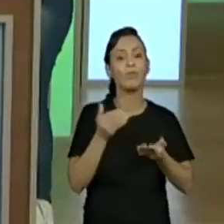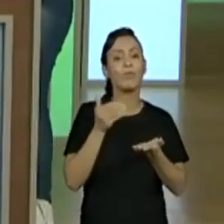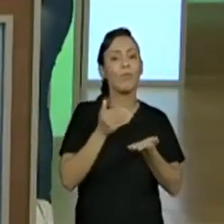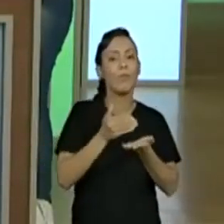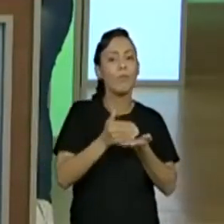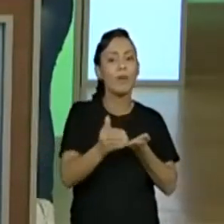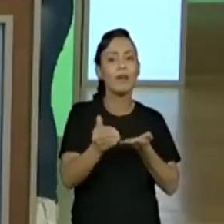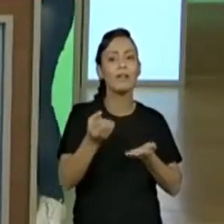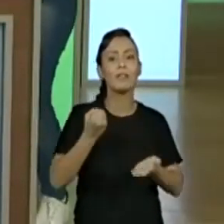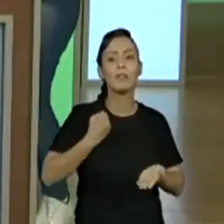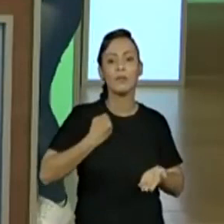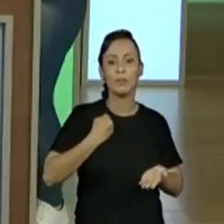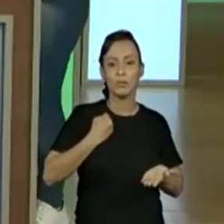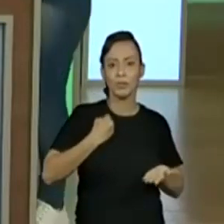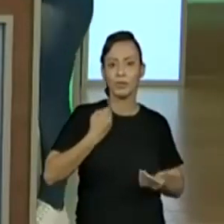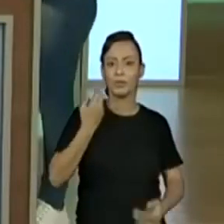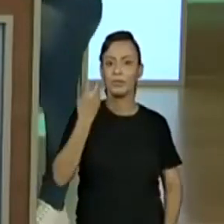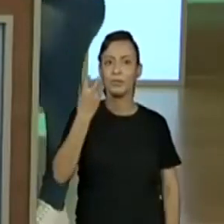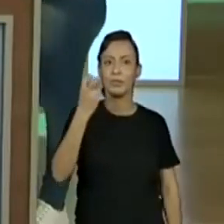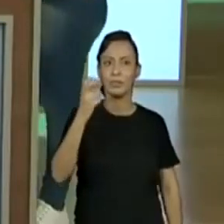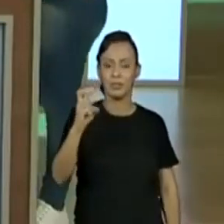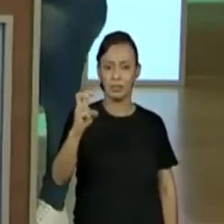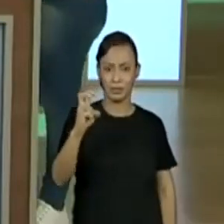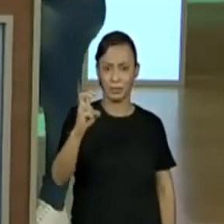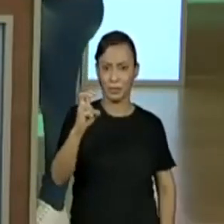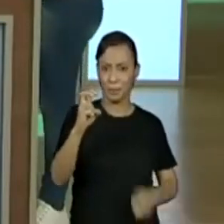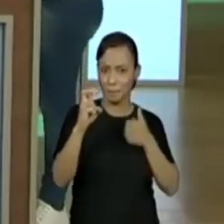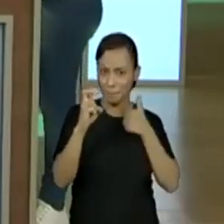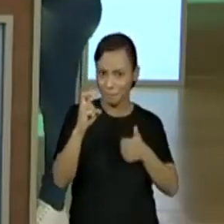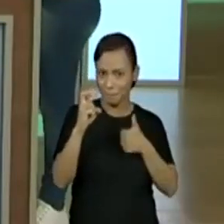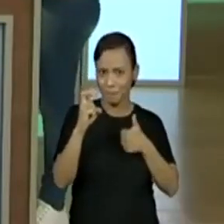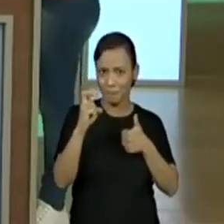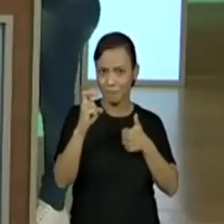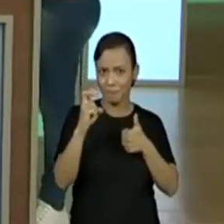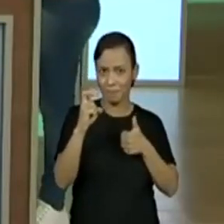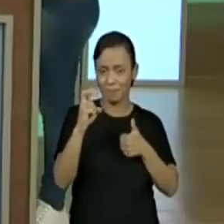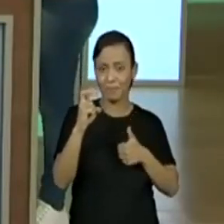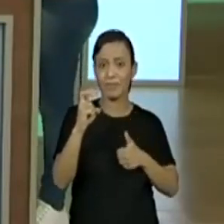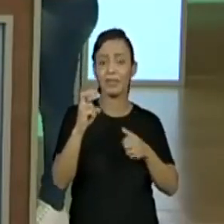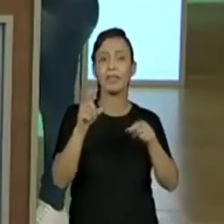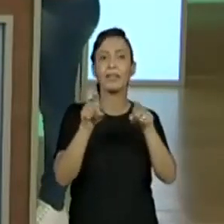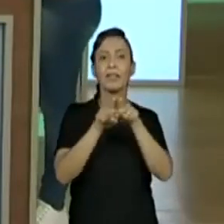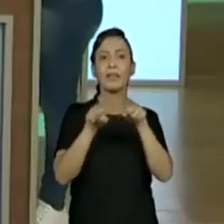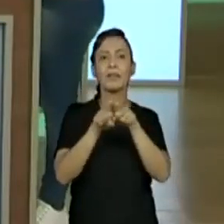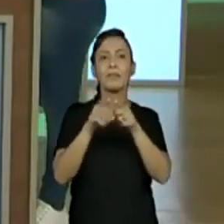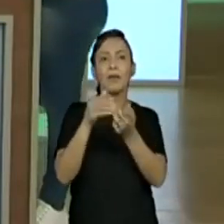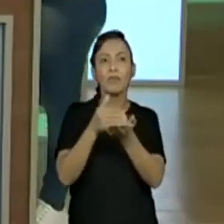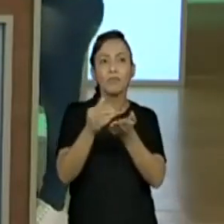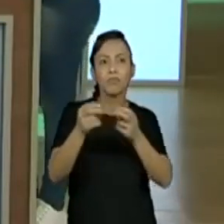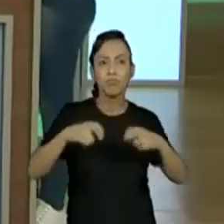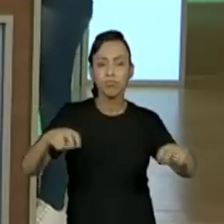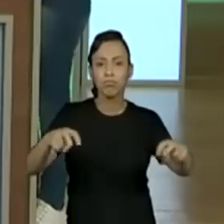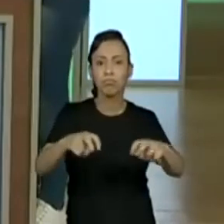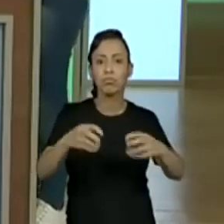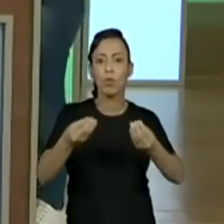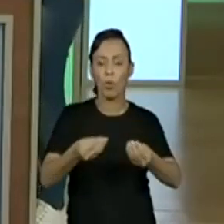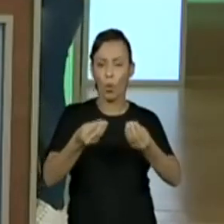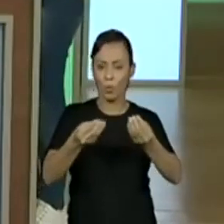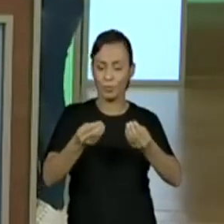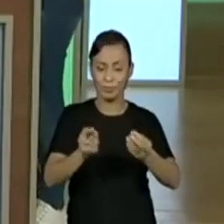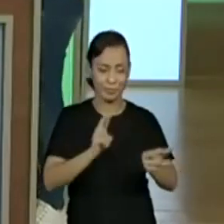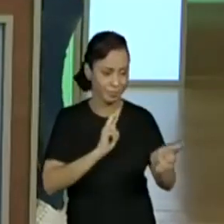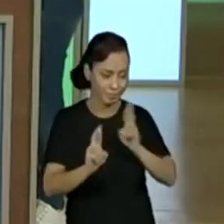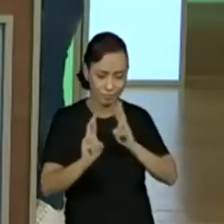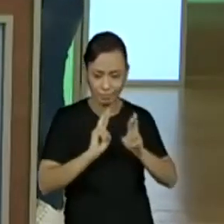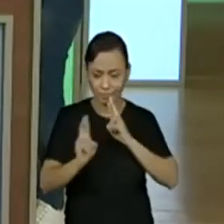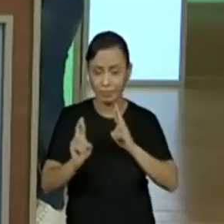6 números depois da primeira Isso. casa, não é? Depois do primeiro já colocado. Então, vamos seguir aí. Se eu